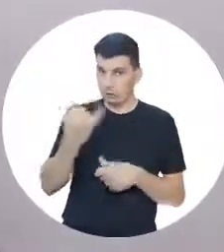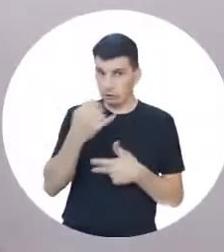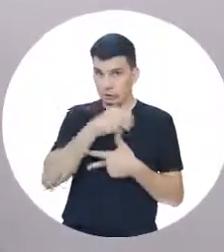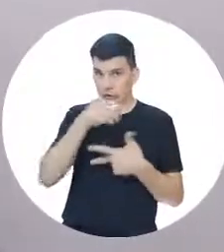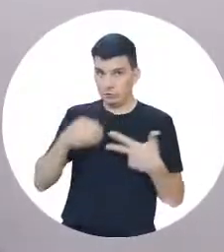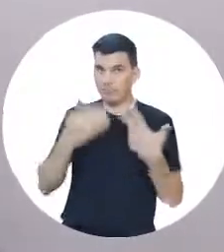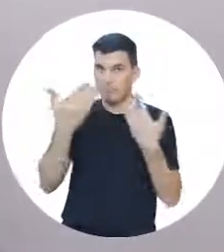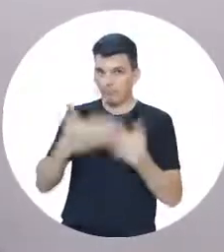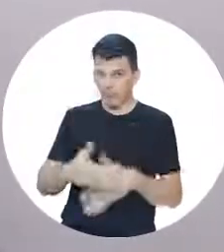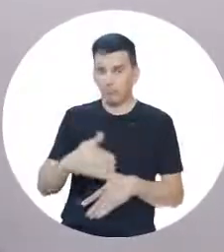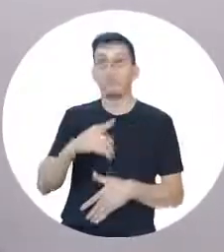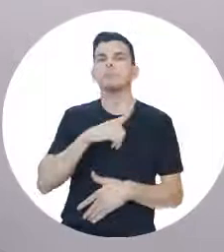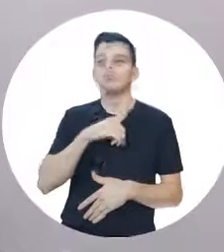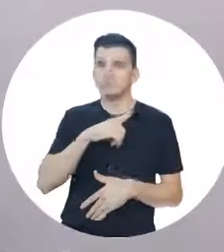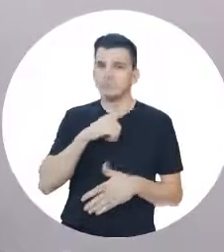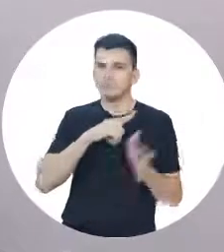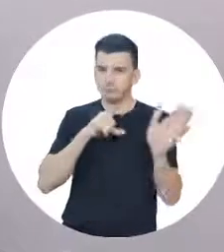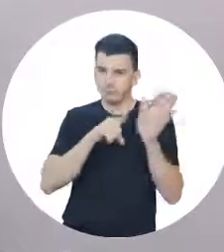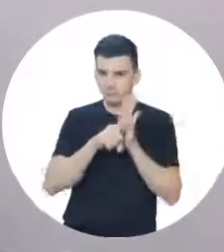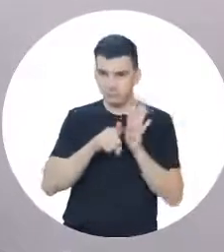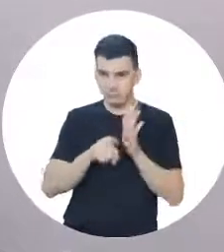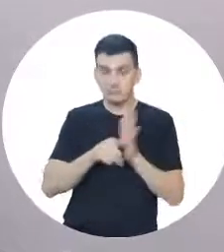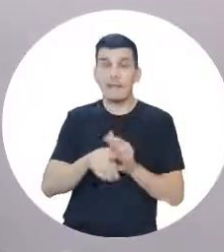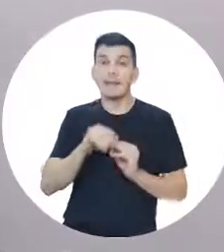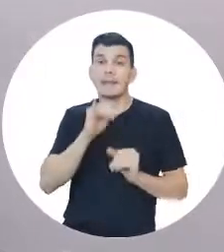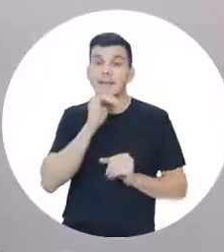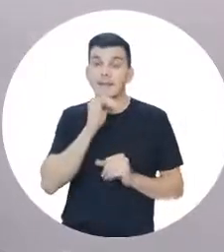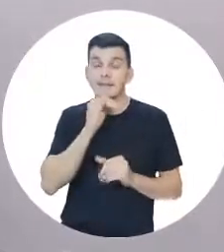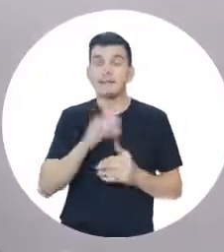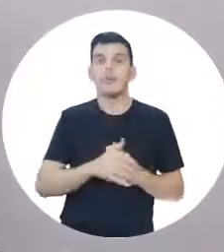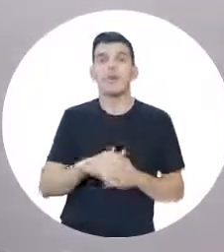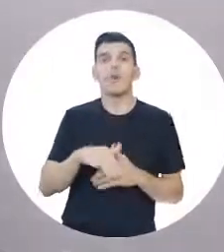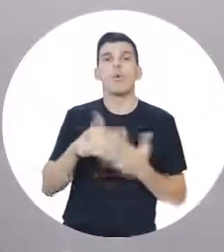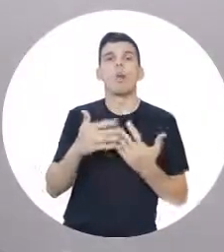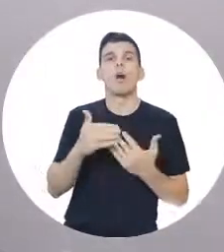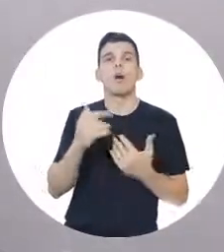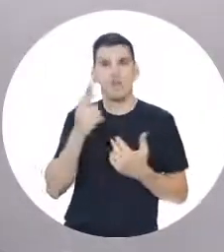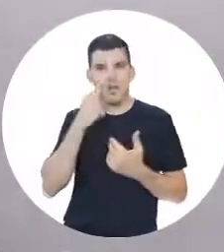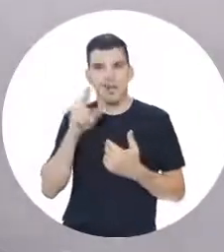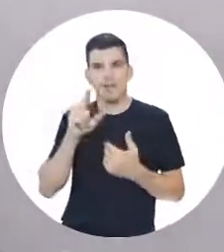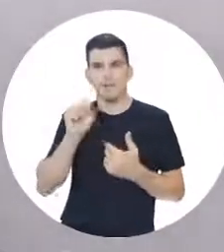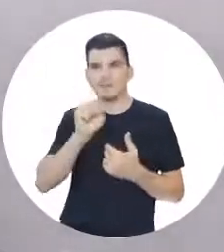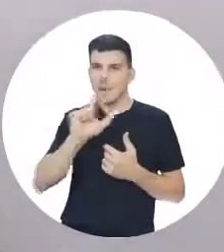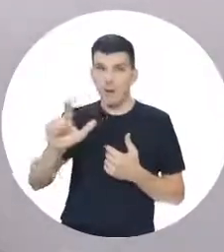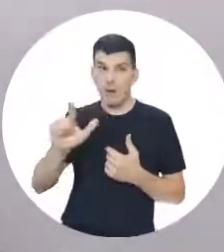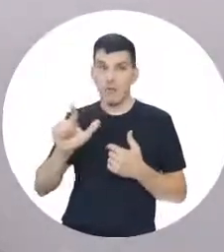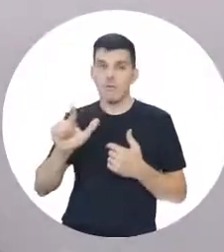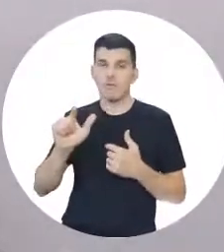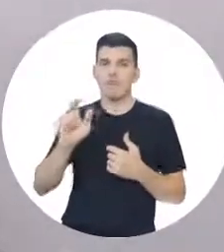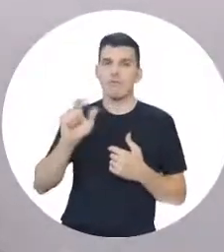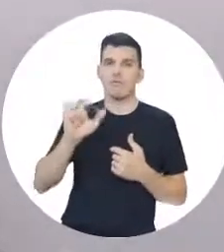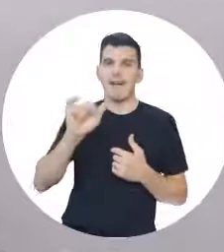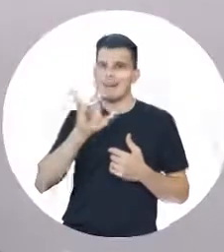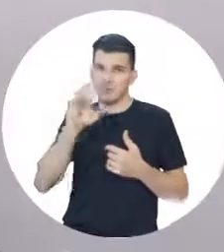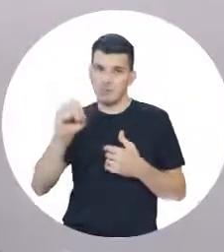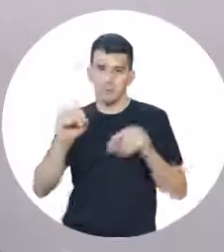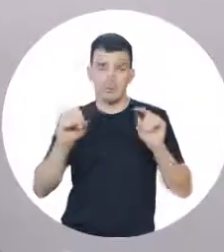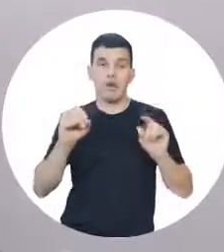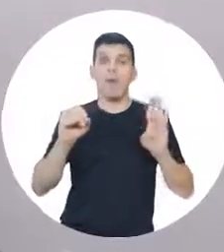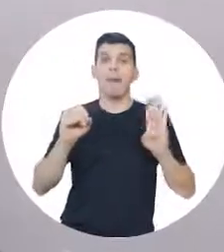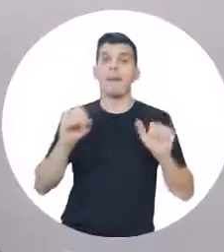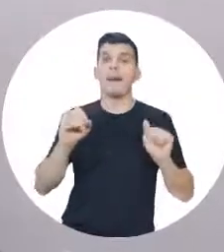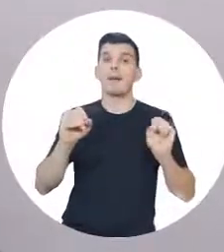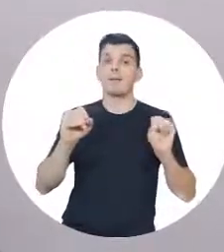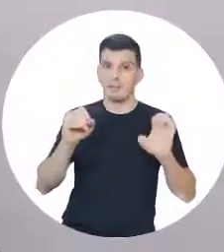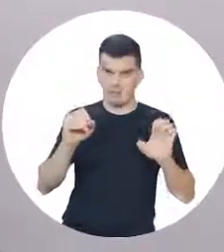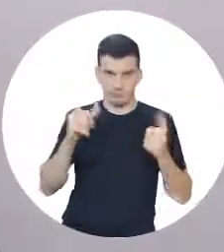extremamente importante na hora de você determinar, por exemplo, qual sal vai ser ácido e qual sal vai ser básico. Lá,